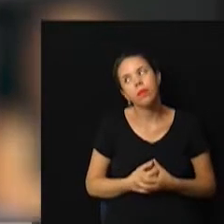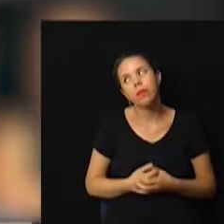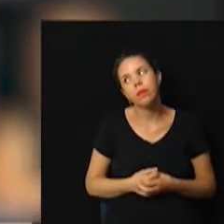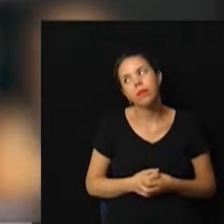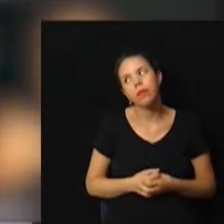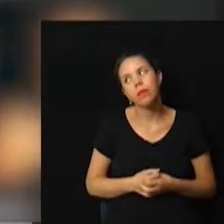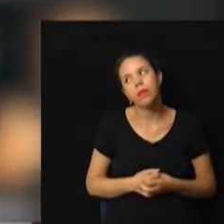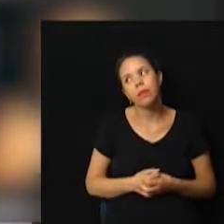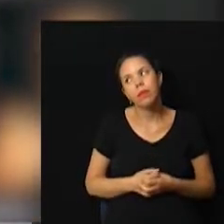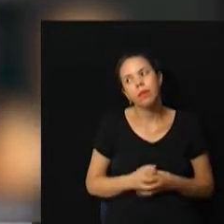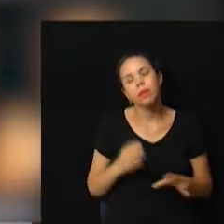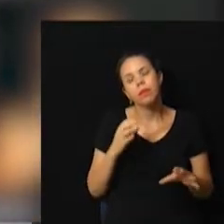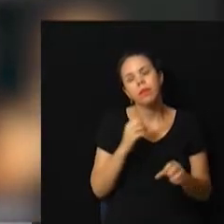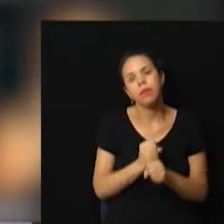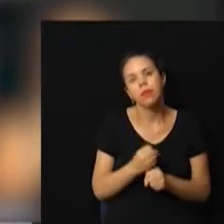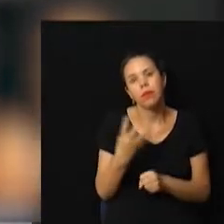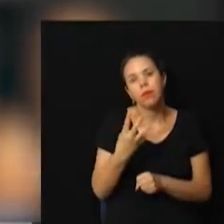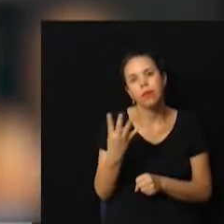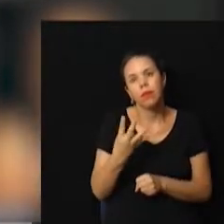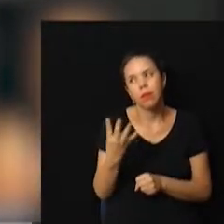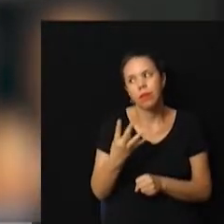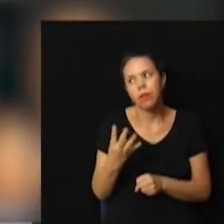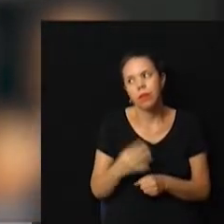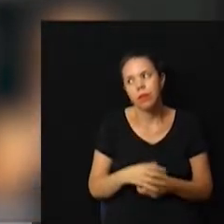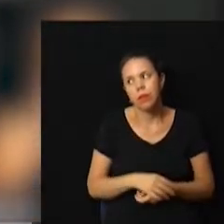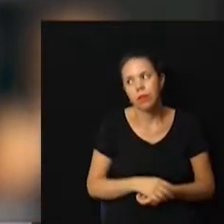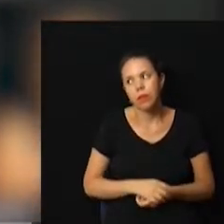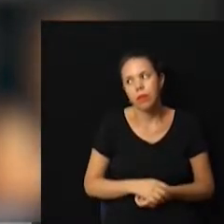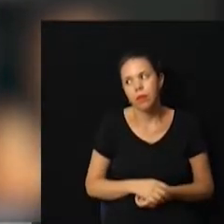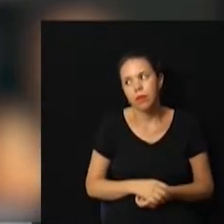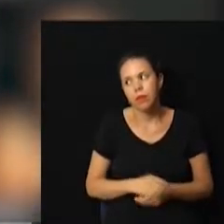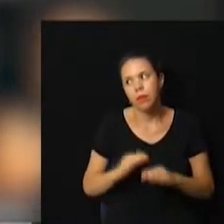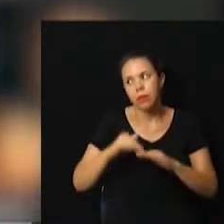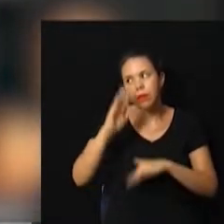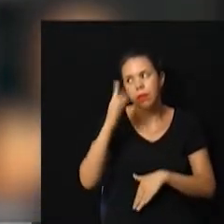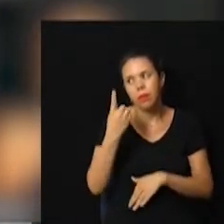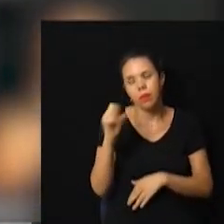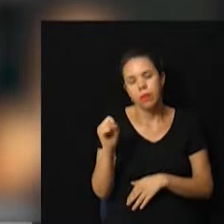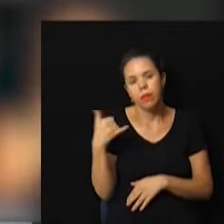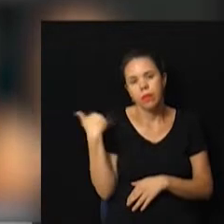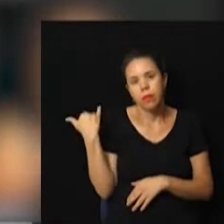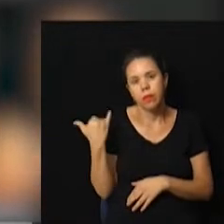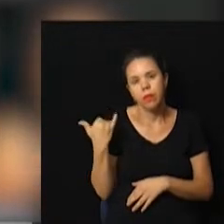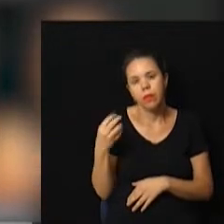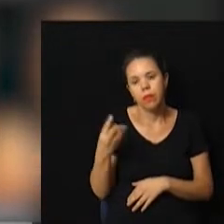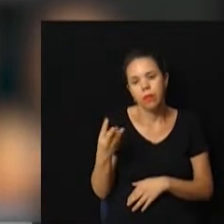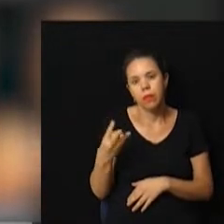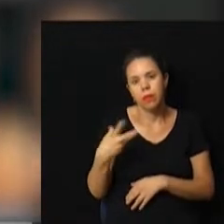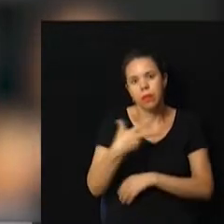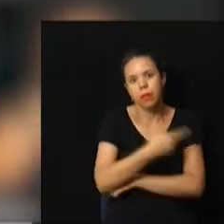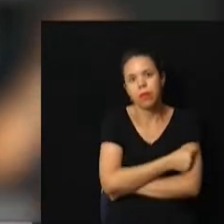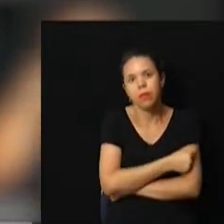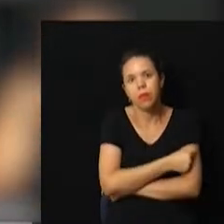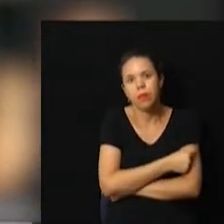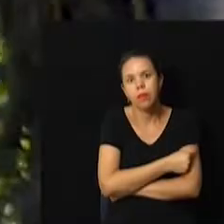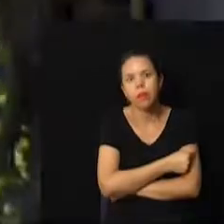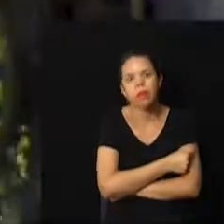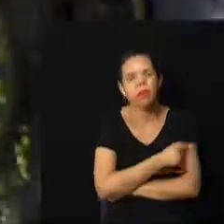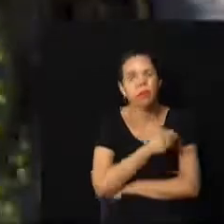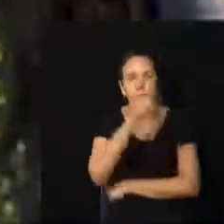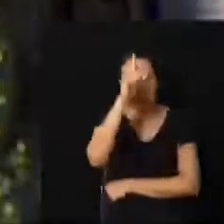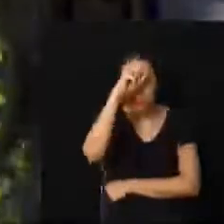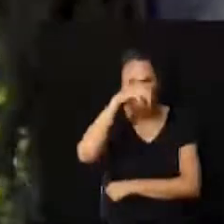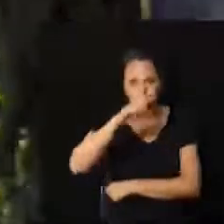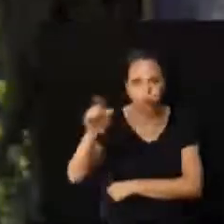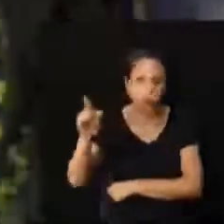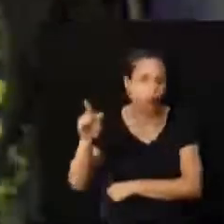95,5% com vacinação completa e 44% da população acima de 18 anos com a terceira dose. A